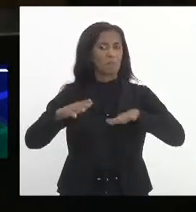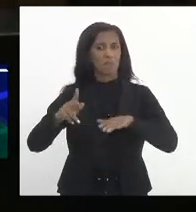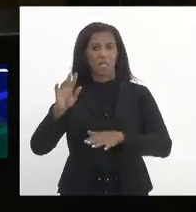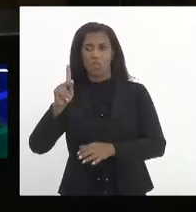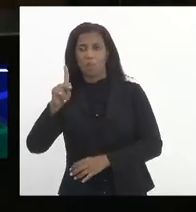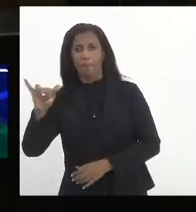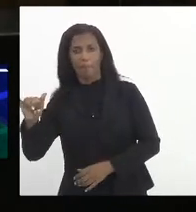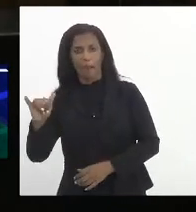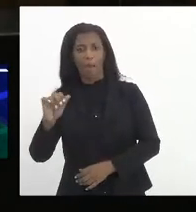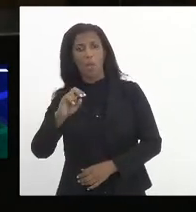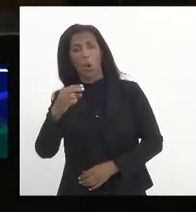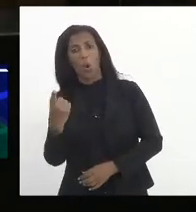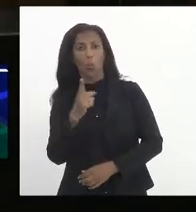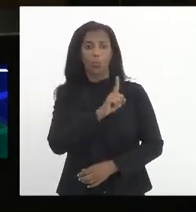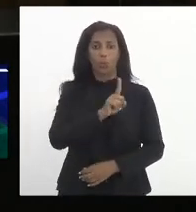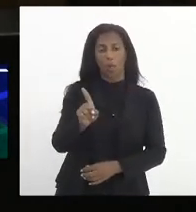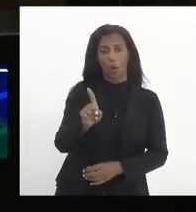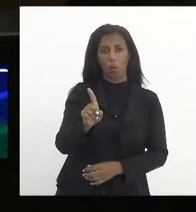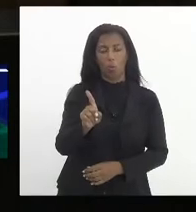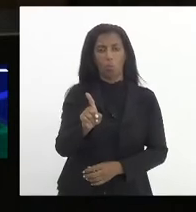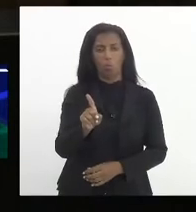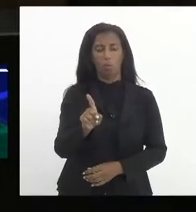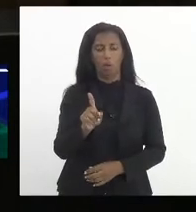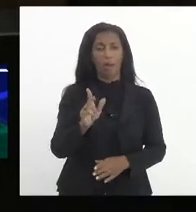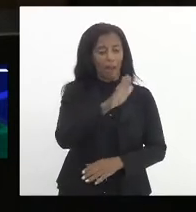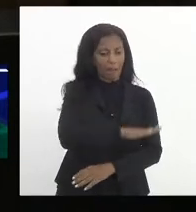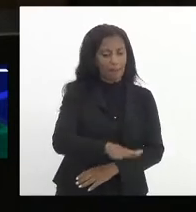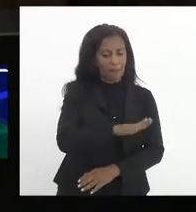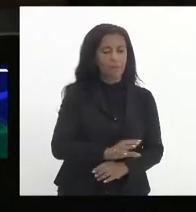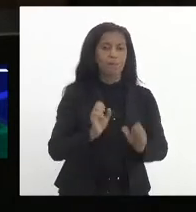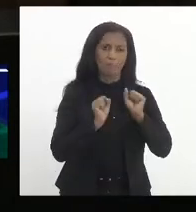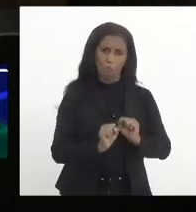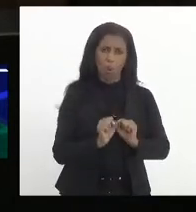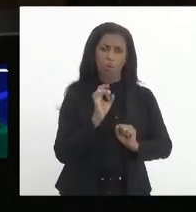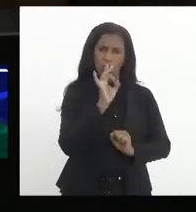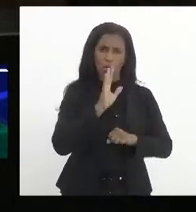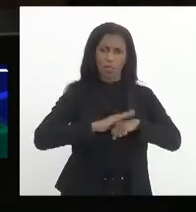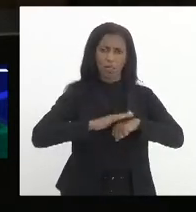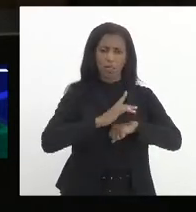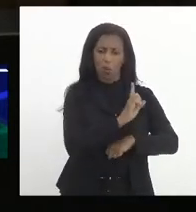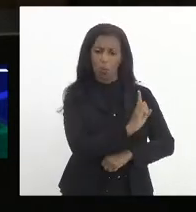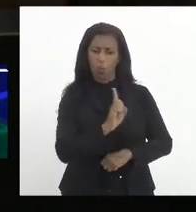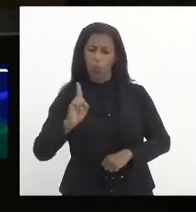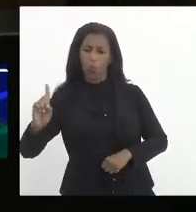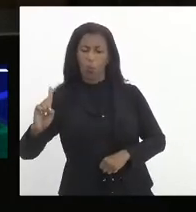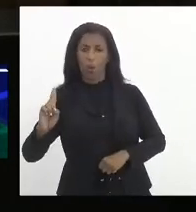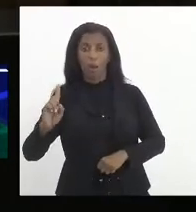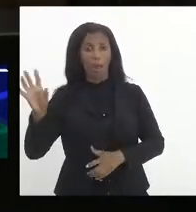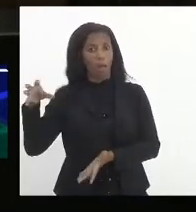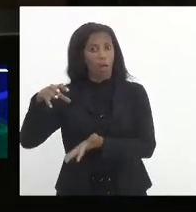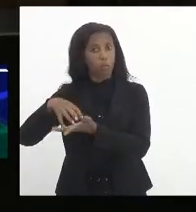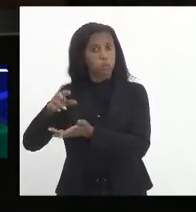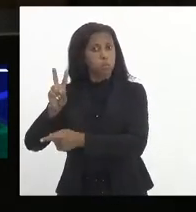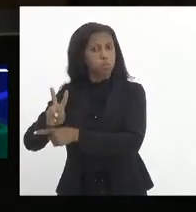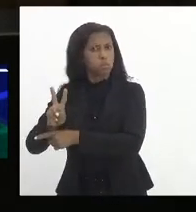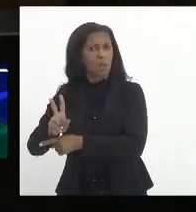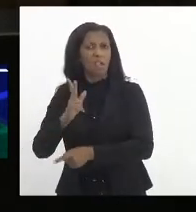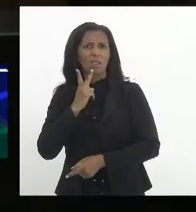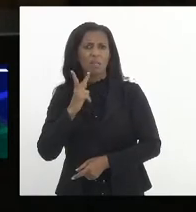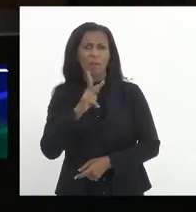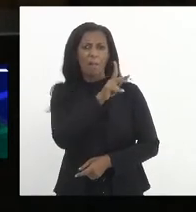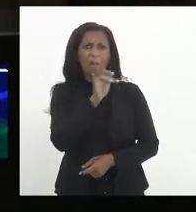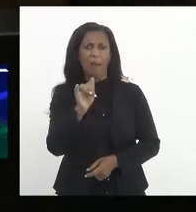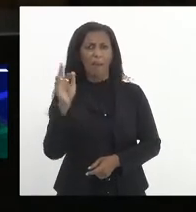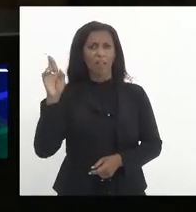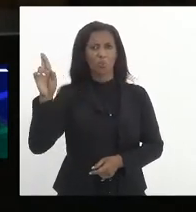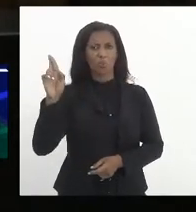e a prefeitura por meio da Superintendência Tia Jô está dizendo que os pais ou responsáveis não servem